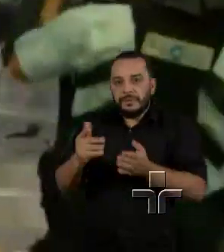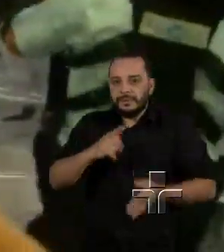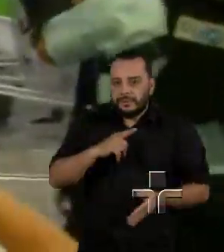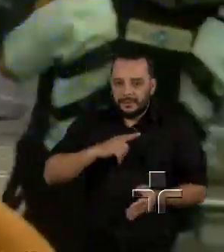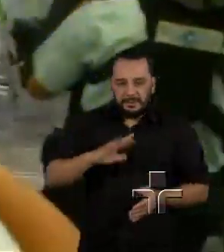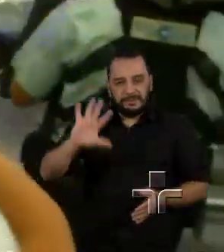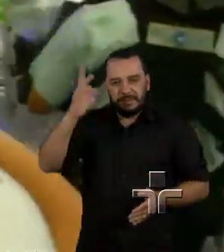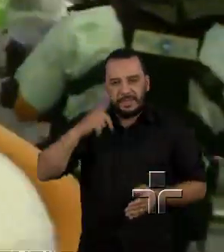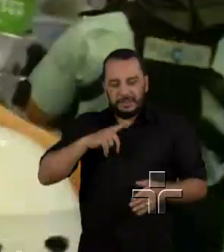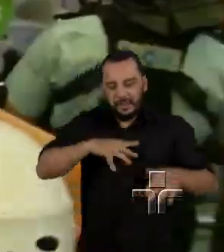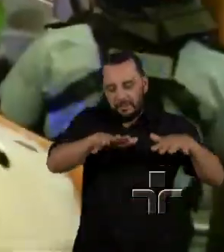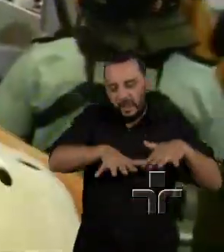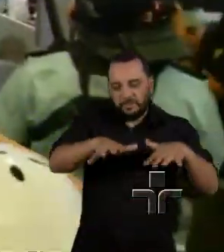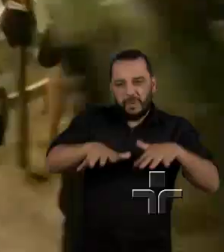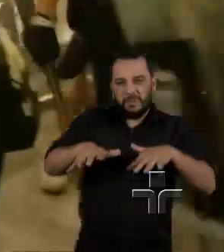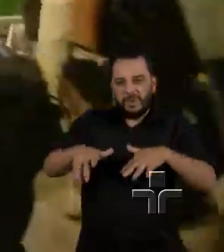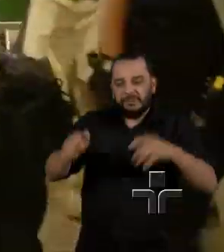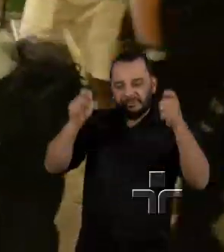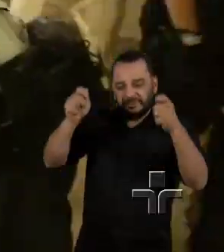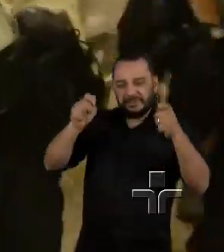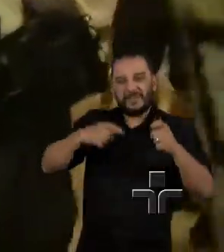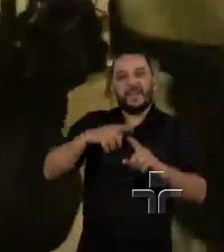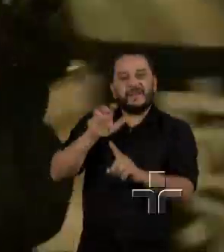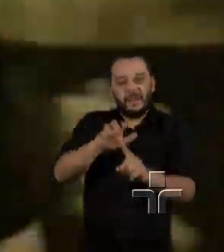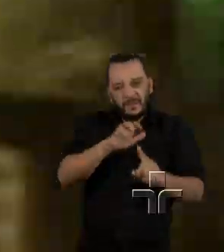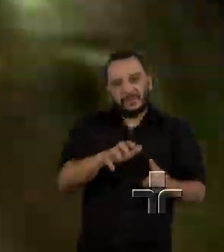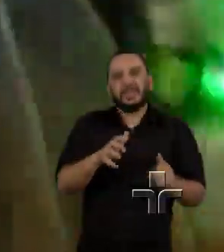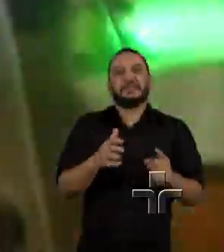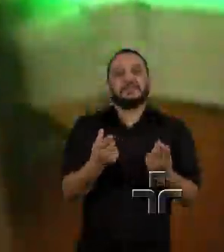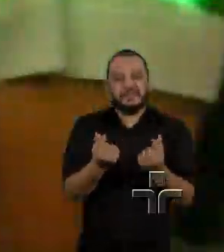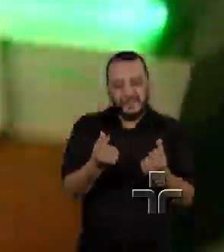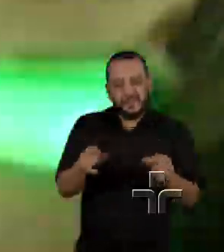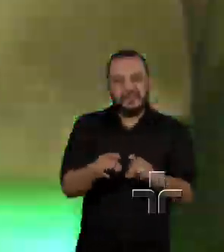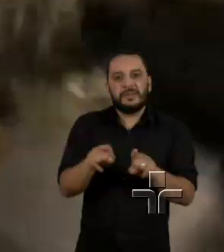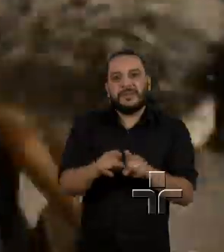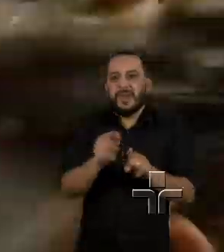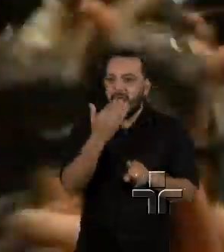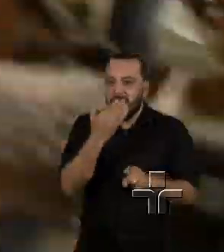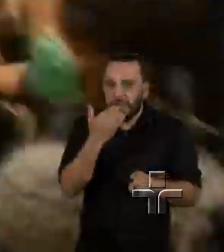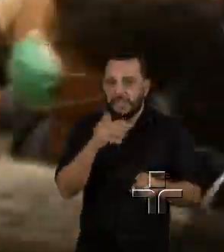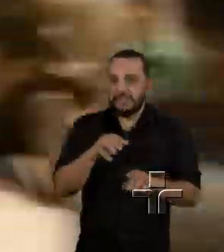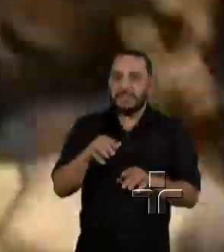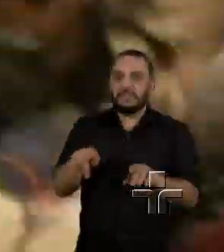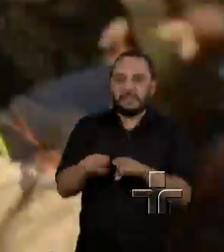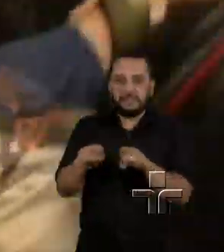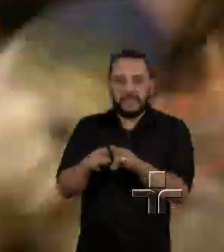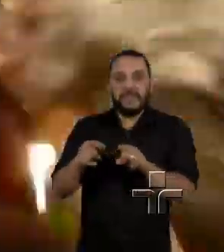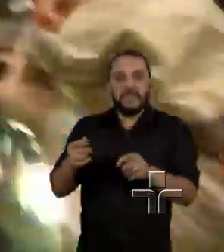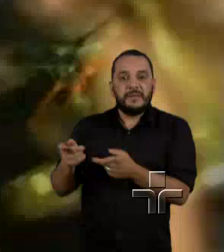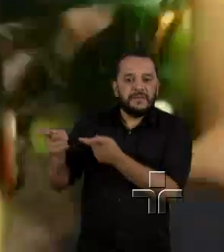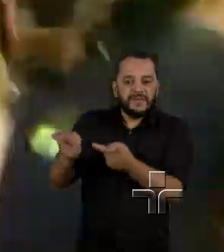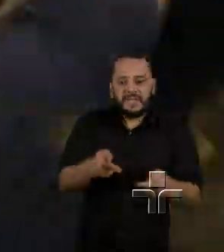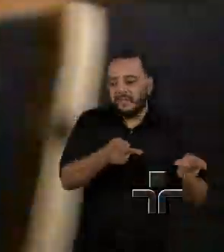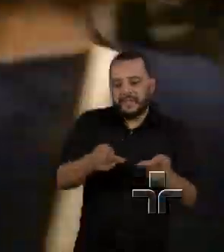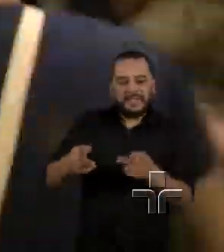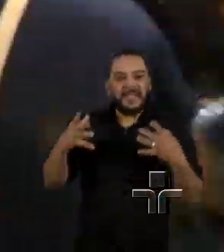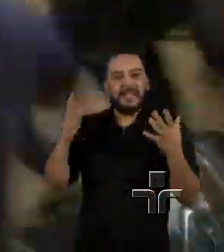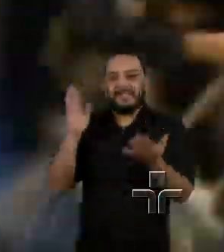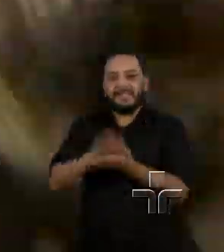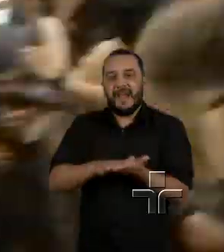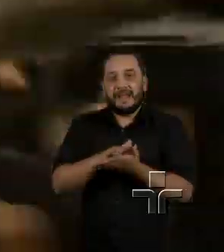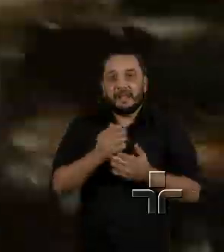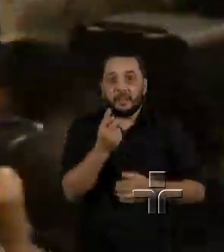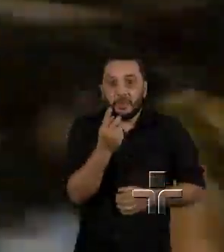recentes protestos afetaram os preços, a alimentação e o turismo na região. Há mais de 2 meses, Hong Kong enfrenta